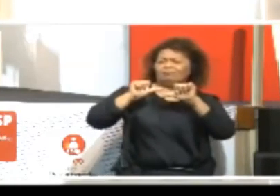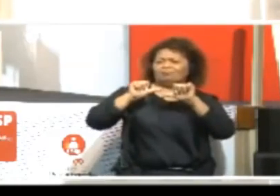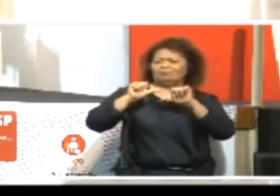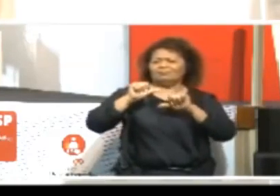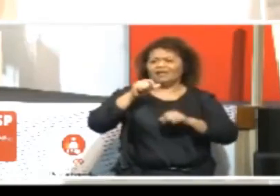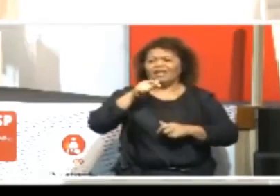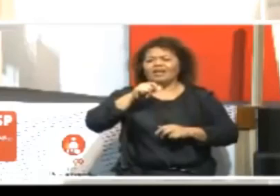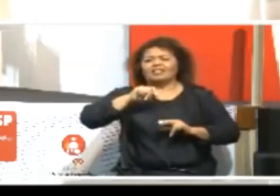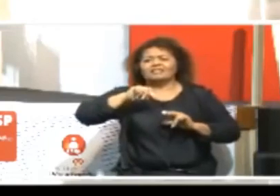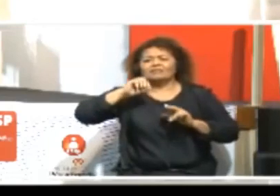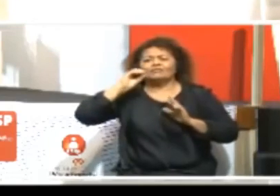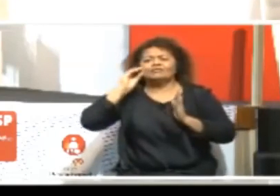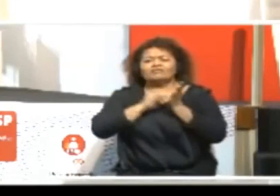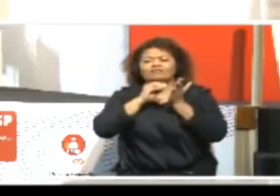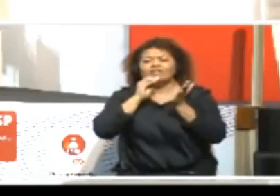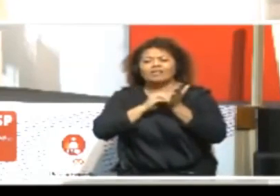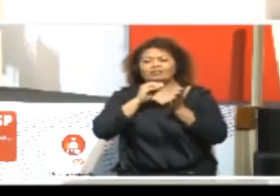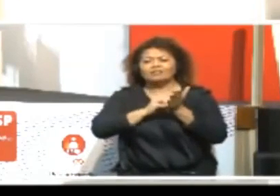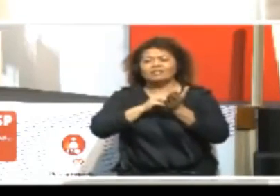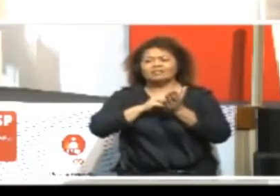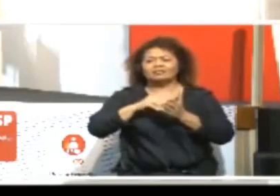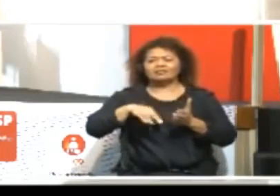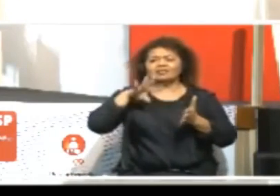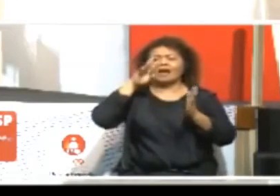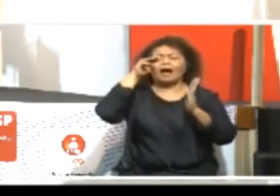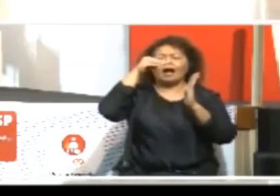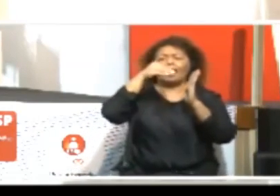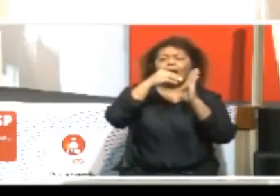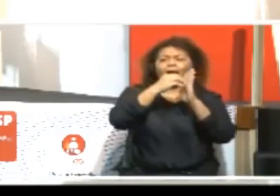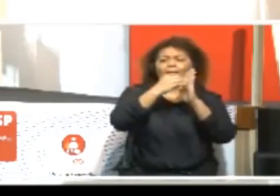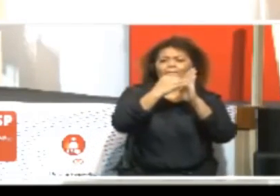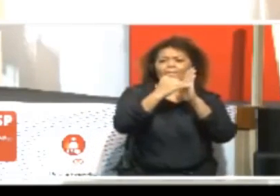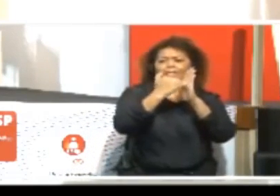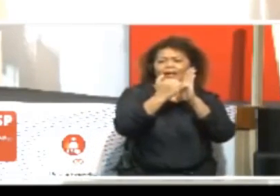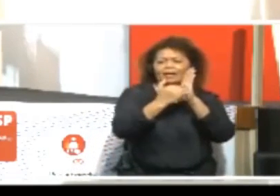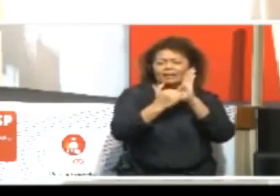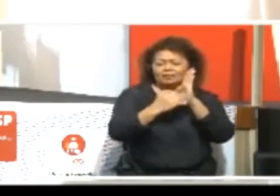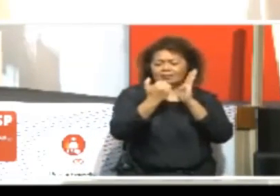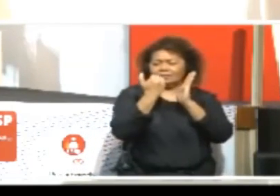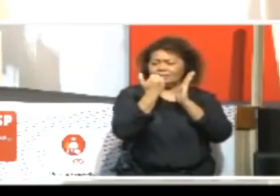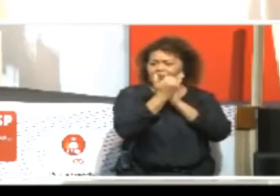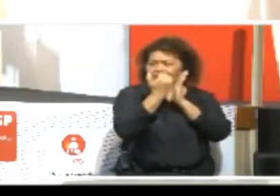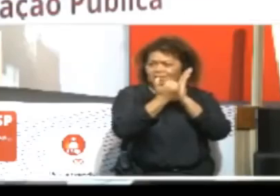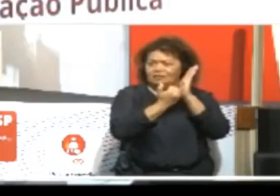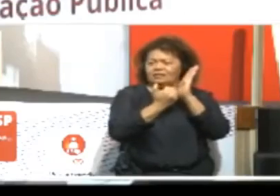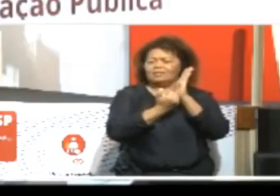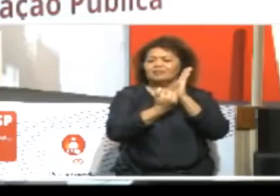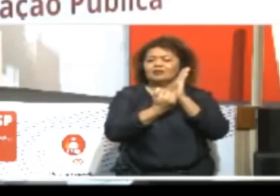de esa información excelente que tenemos para poder obtener mejores resultados.